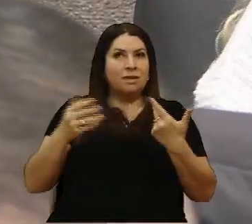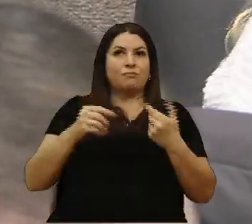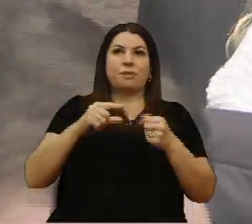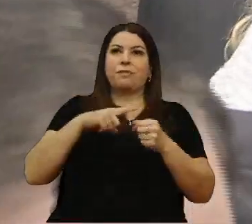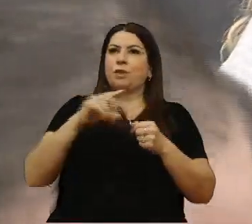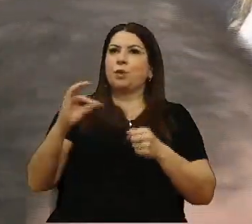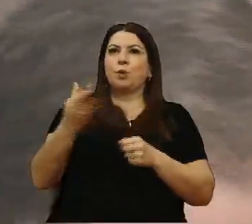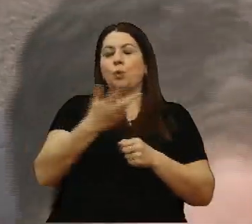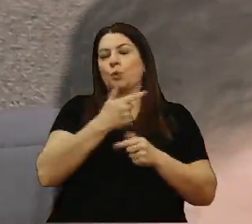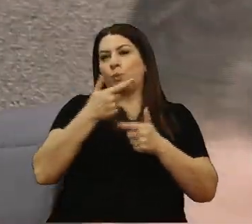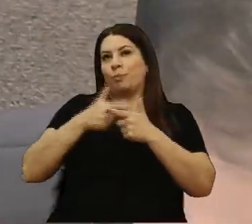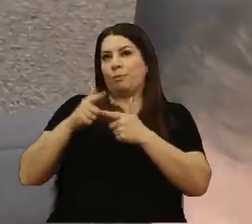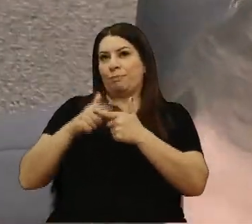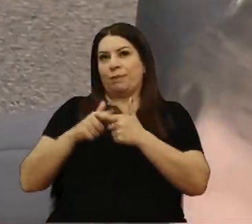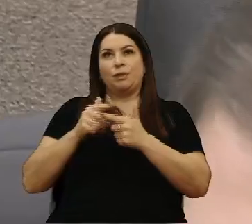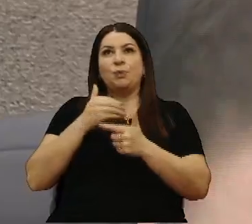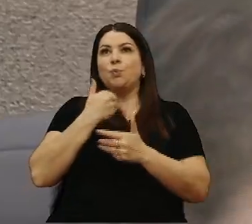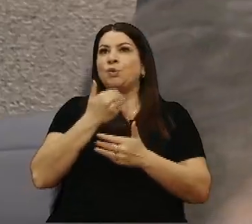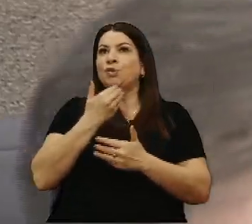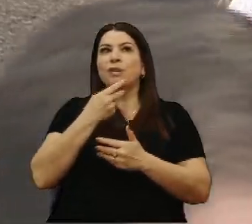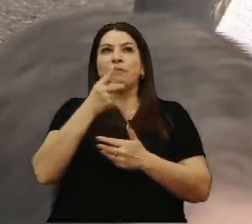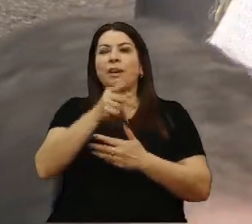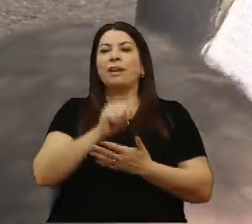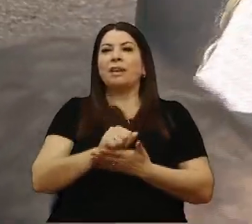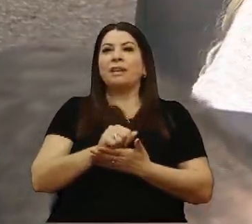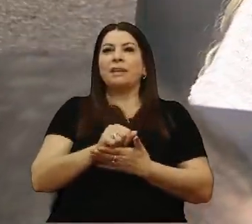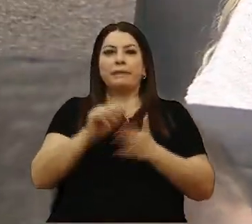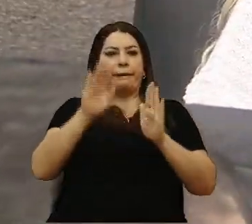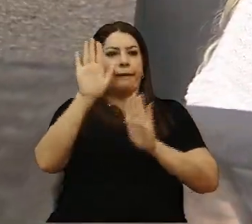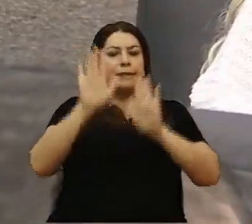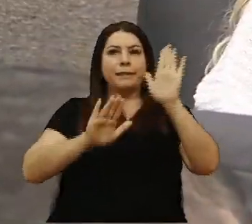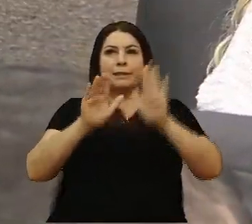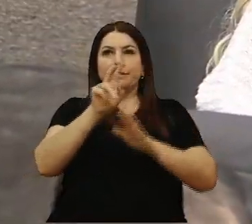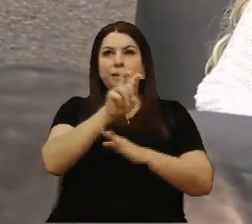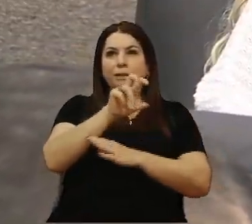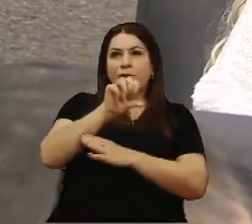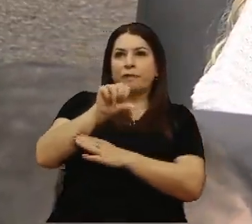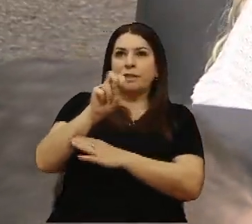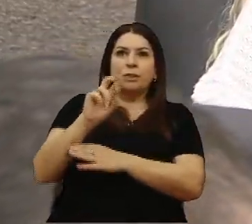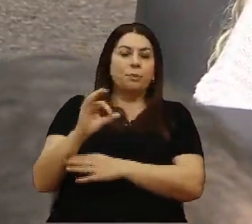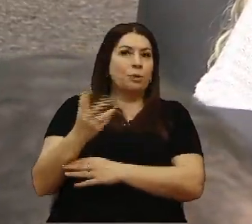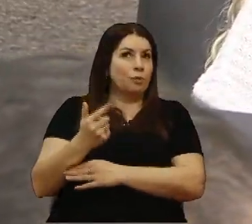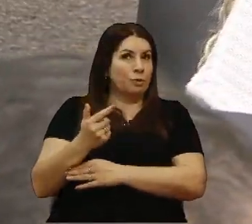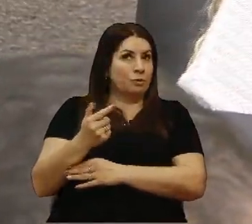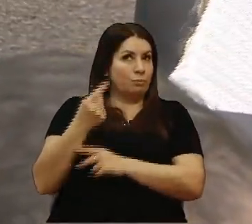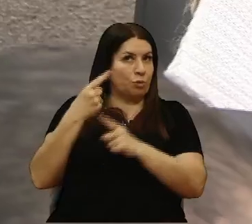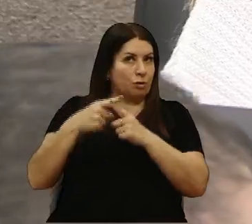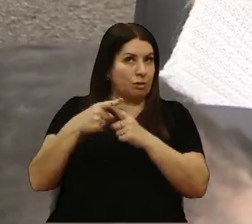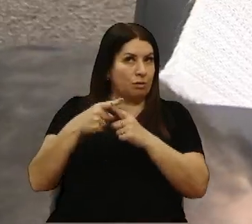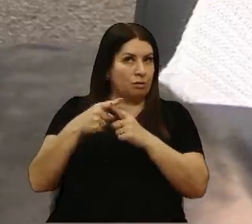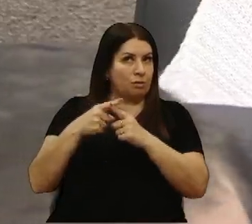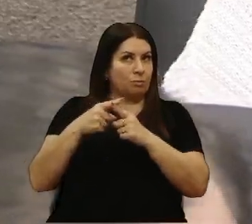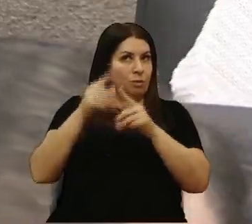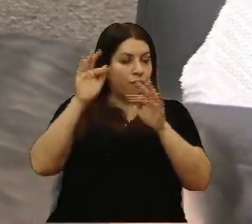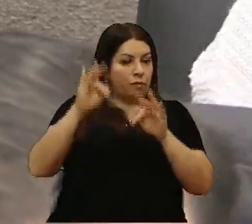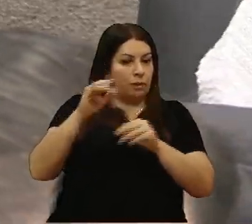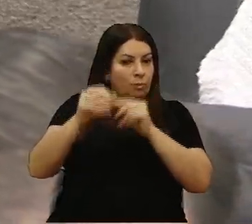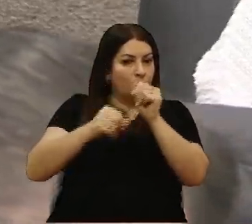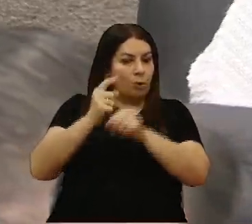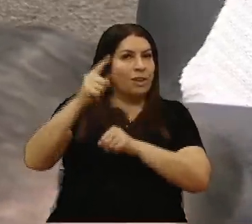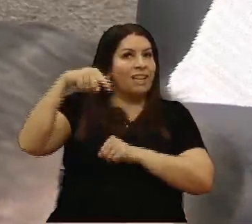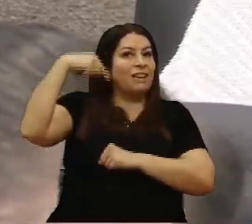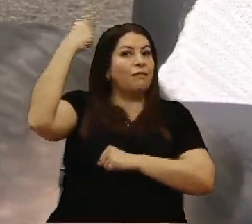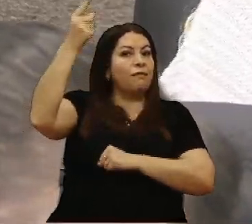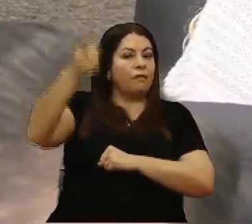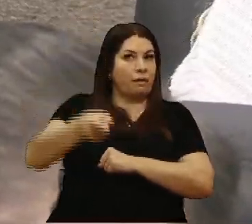ter todo um problema. E não adianta dizer que tem lá a licitação de 595 milhões, porque aquilo lá fala para o final do ano que